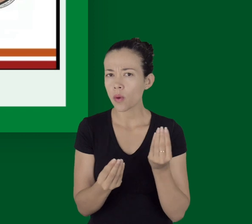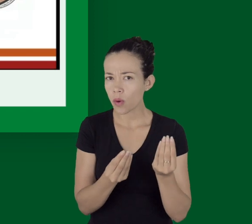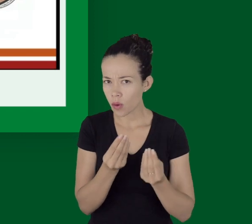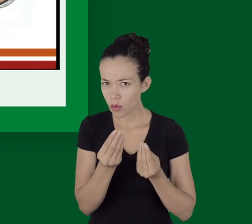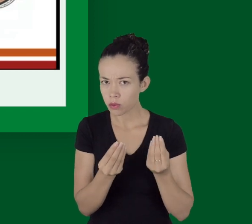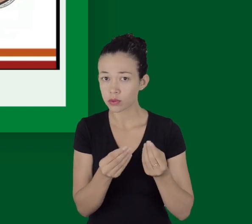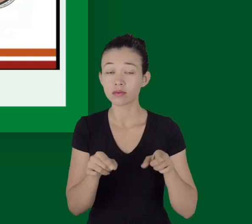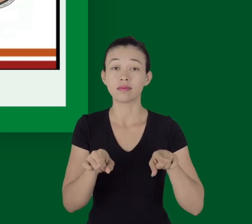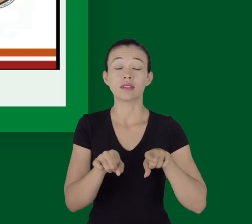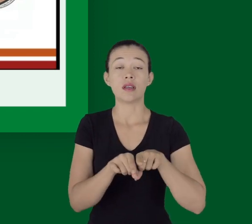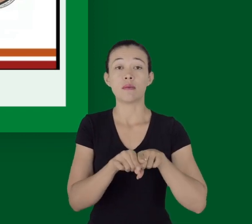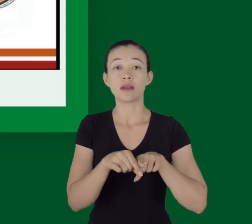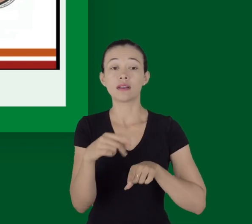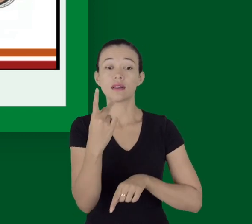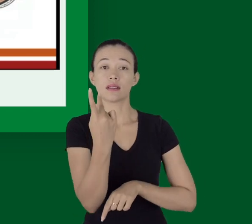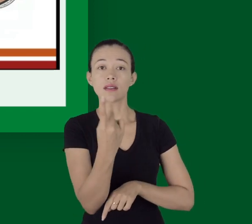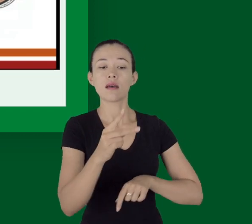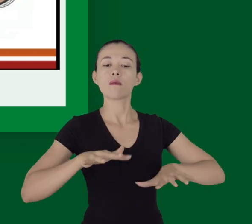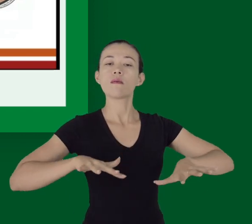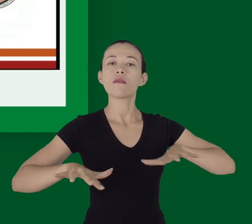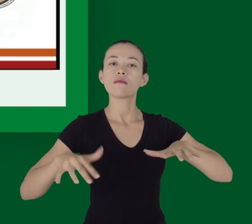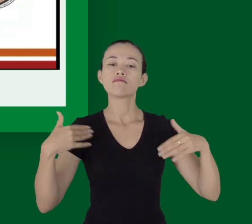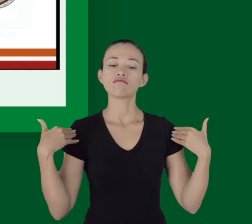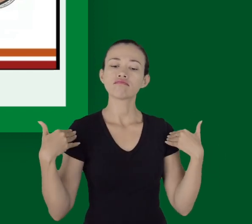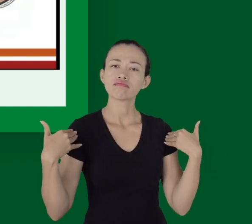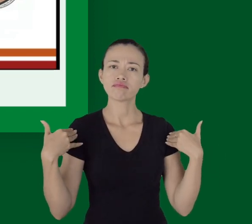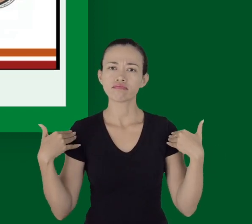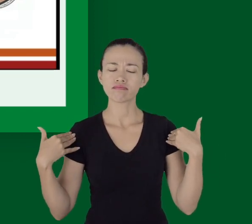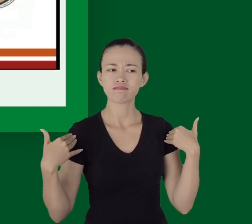apresentou alteração